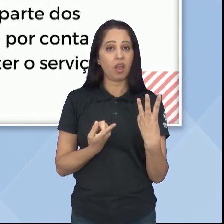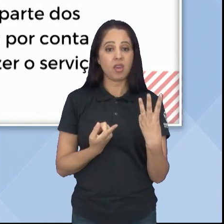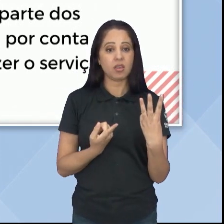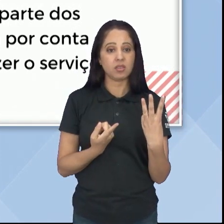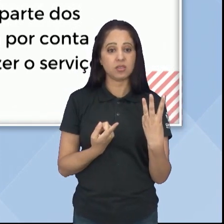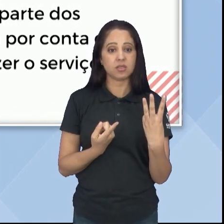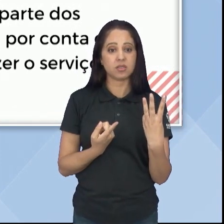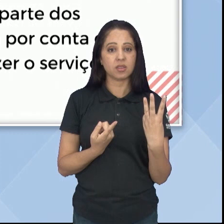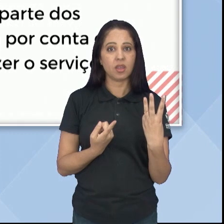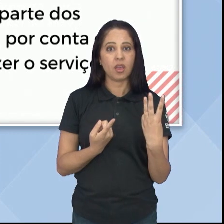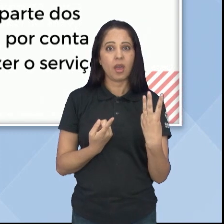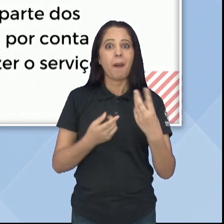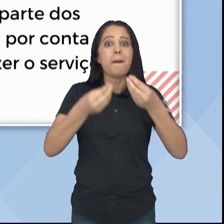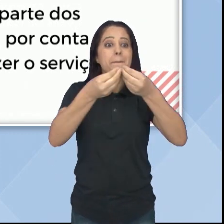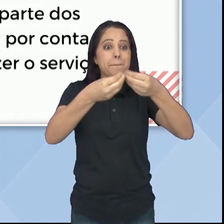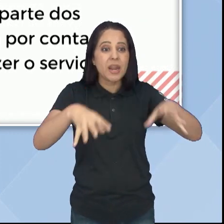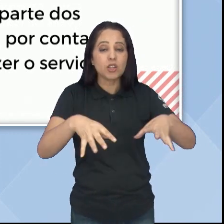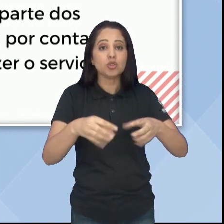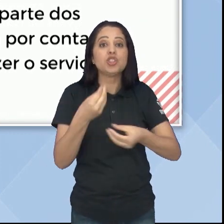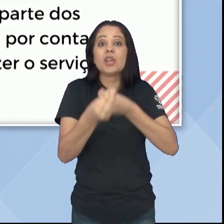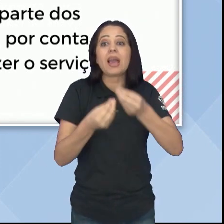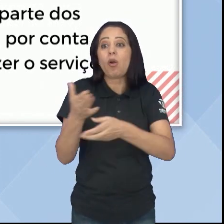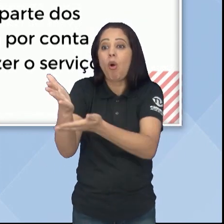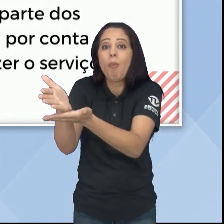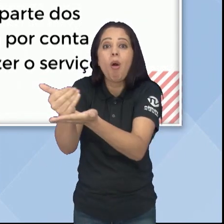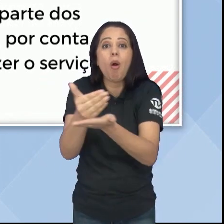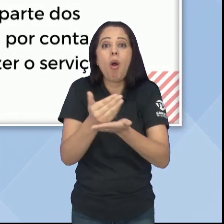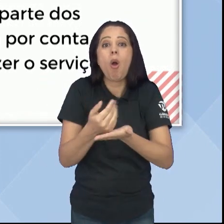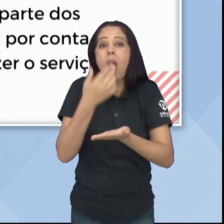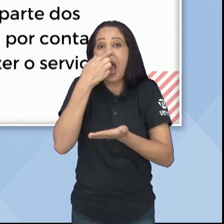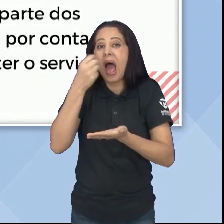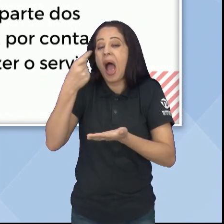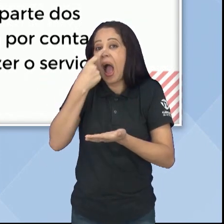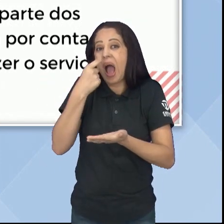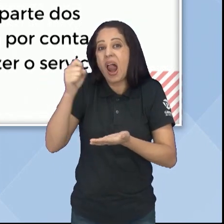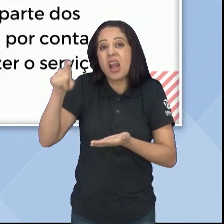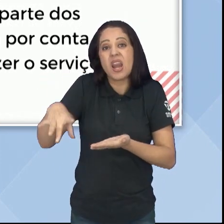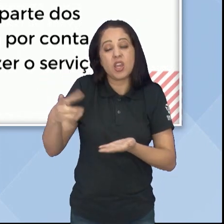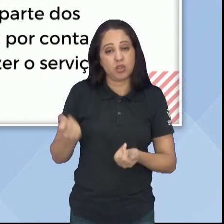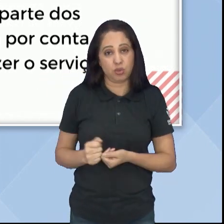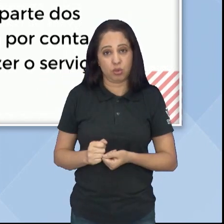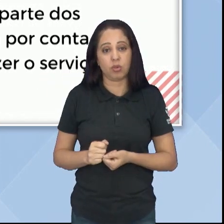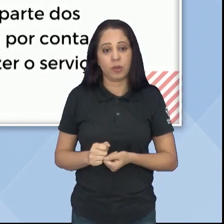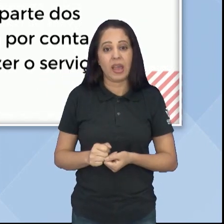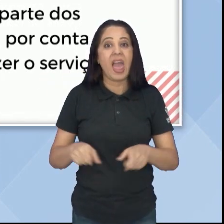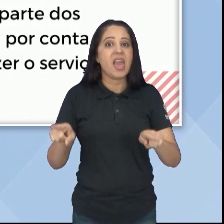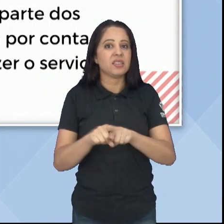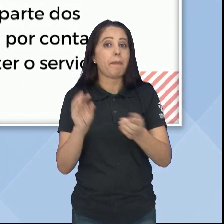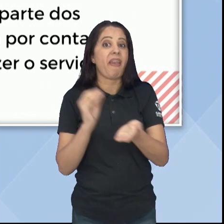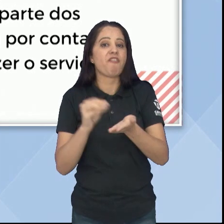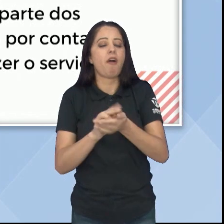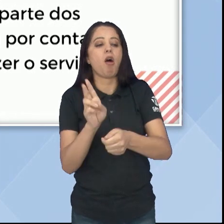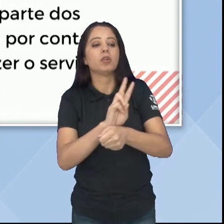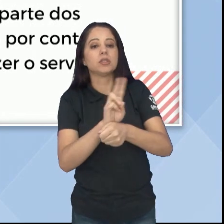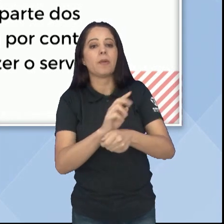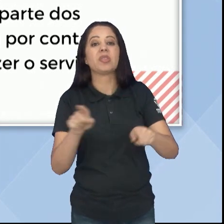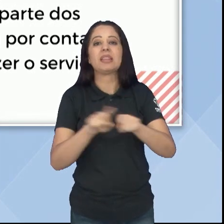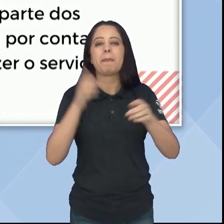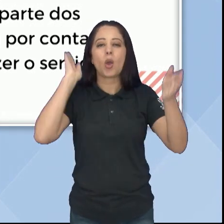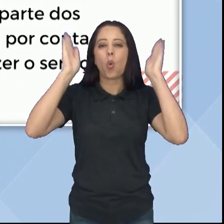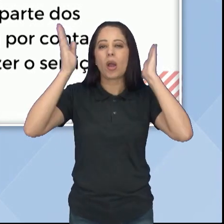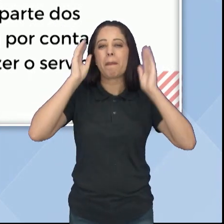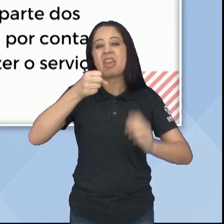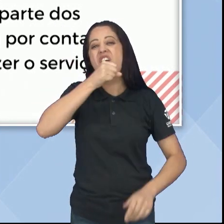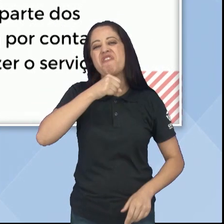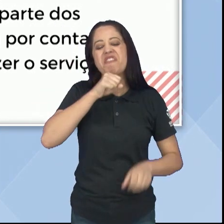Isso afeta muito a coleta e nós estamos vendo aí. Além disso, a falta de fiscalização. Caminhões velhos quebram